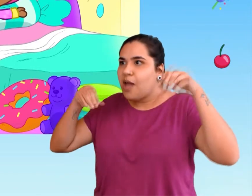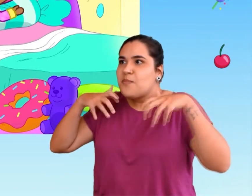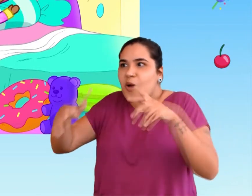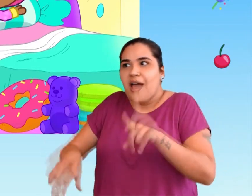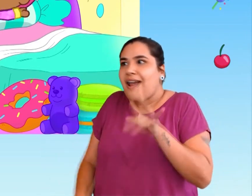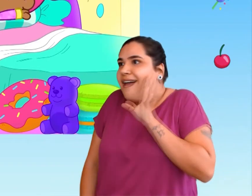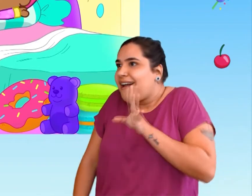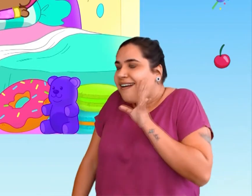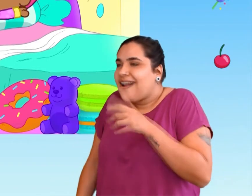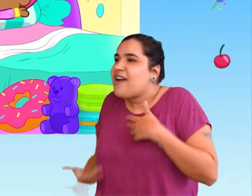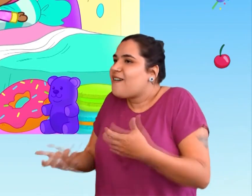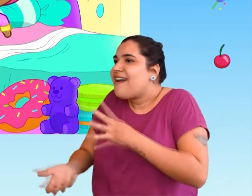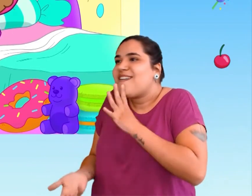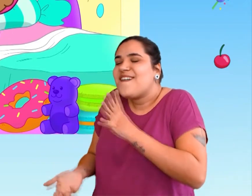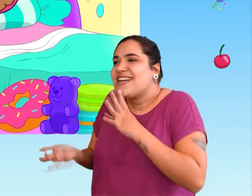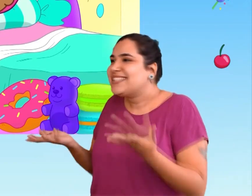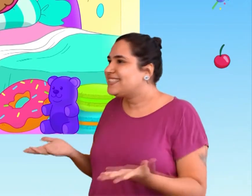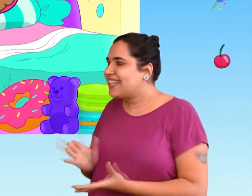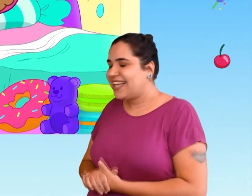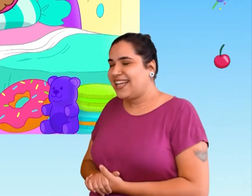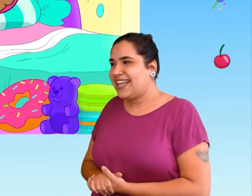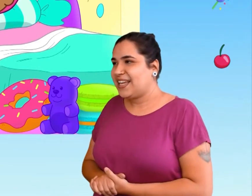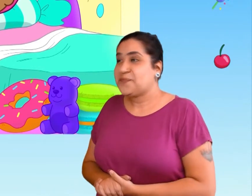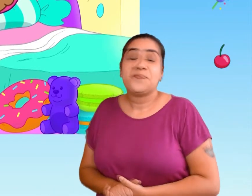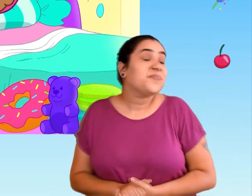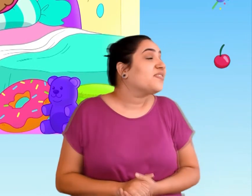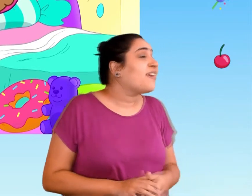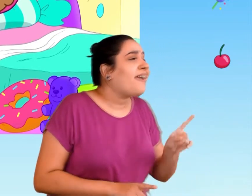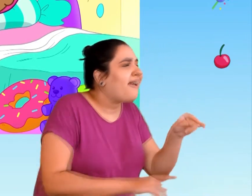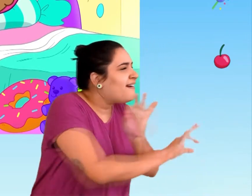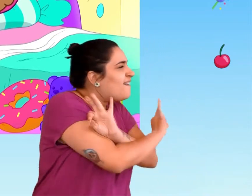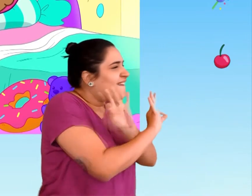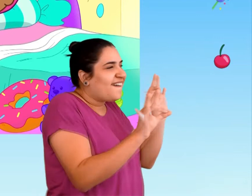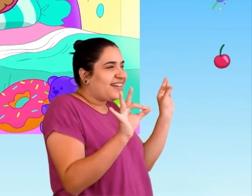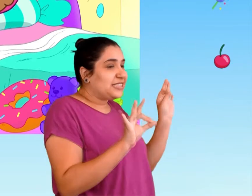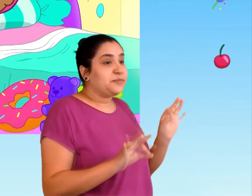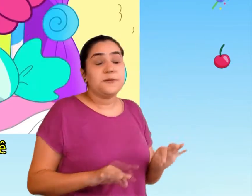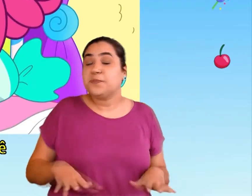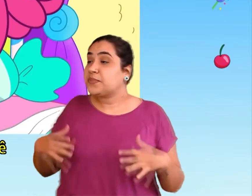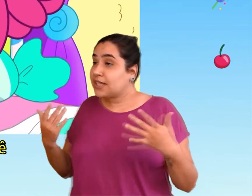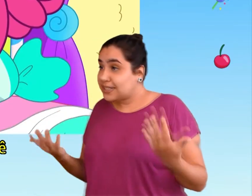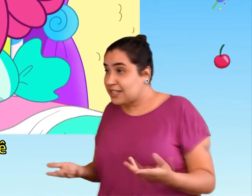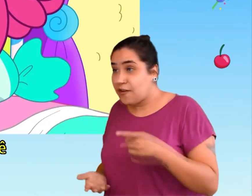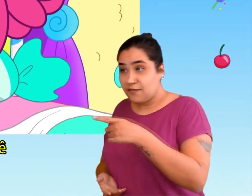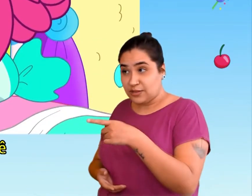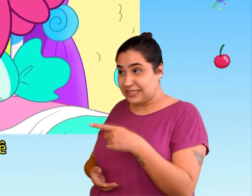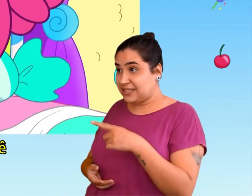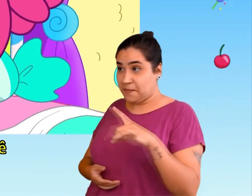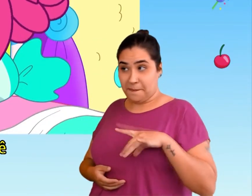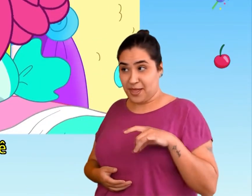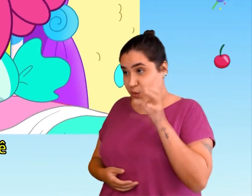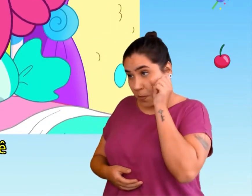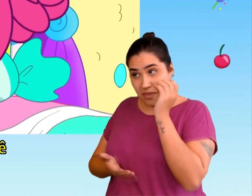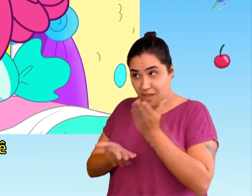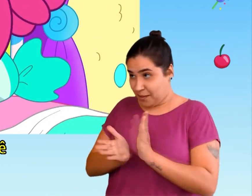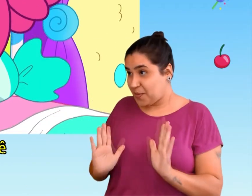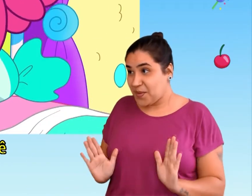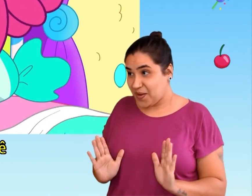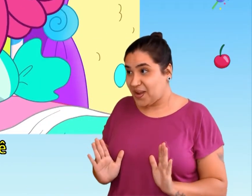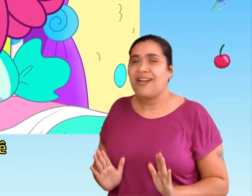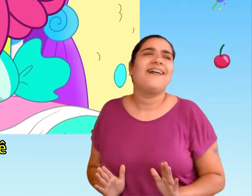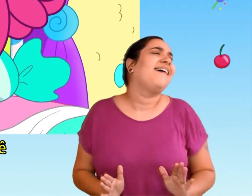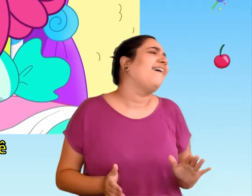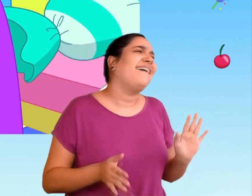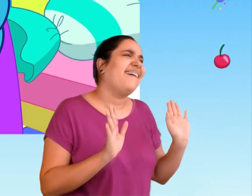Monstros deve ser demais! Eu adoraria conhecer! Ele é irado! Então quer dizer que você não vai mais ter medo